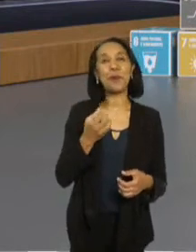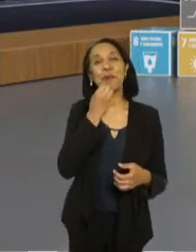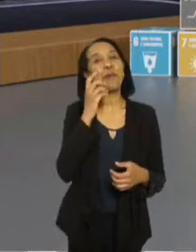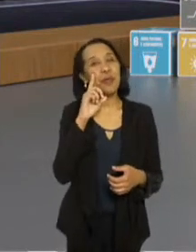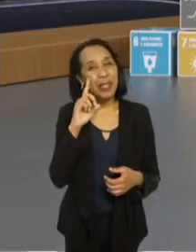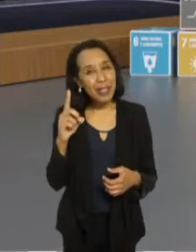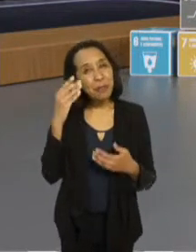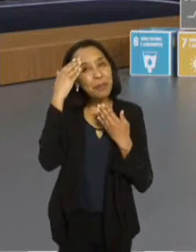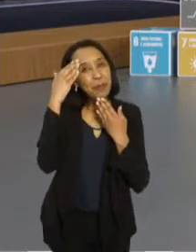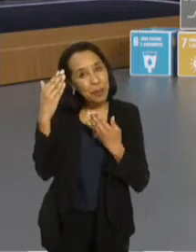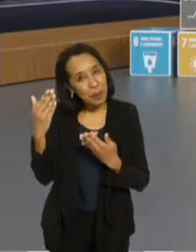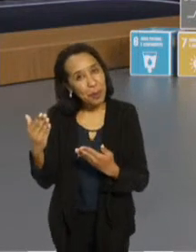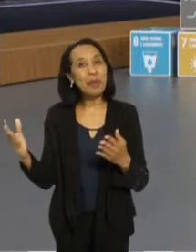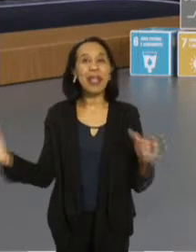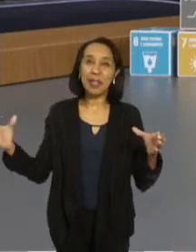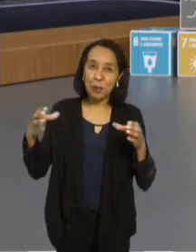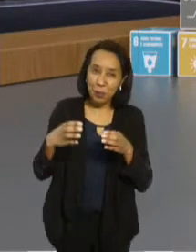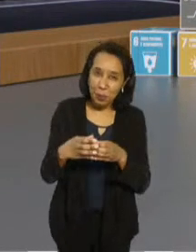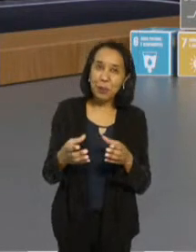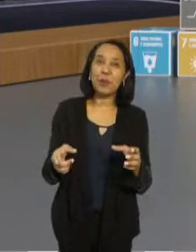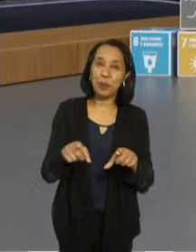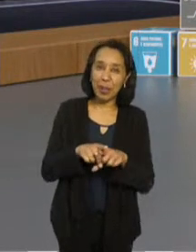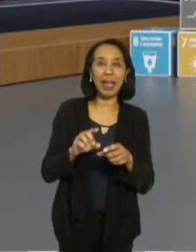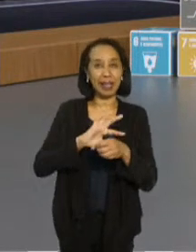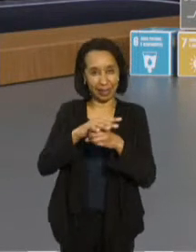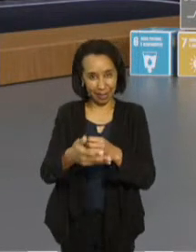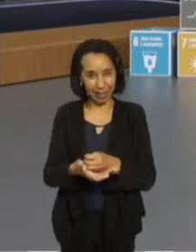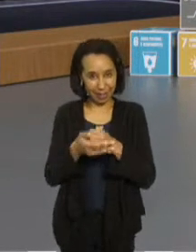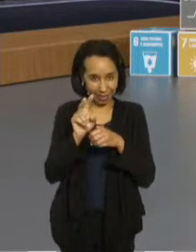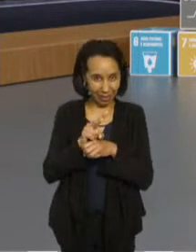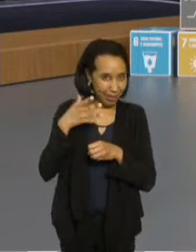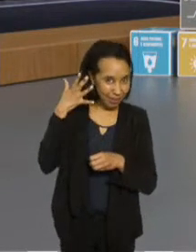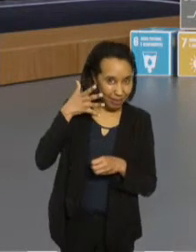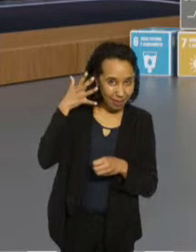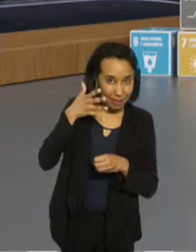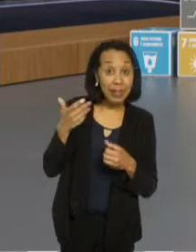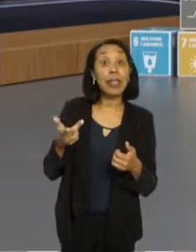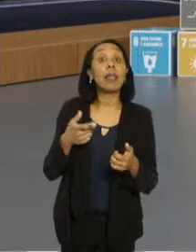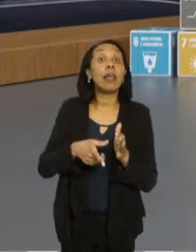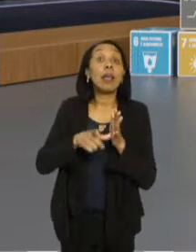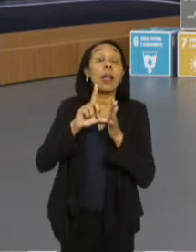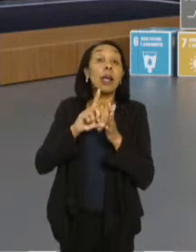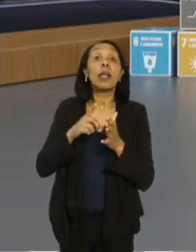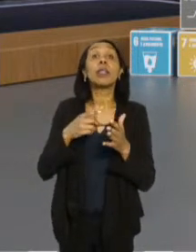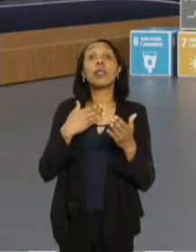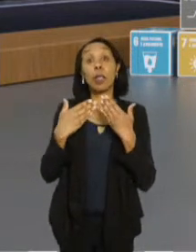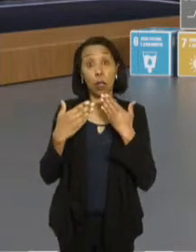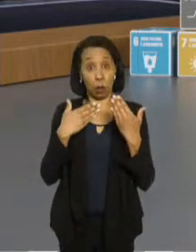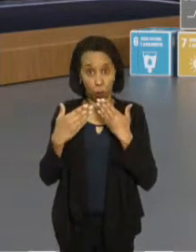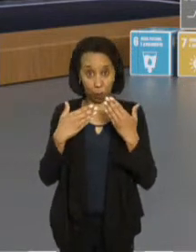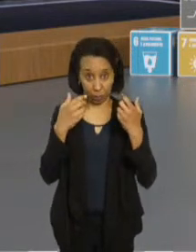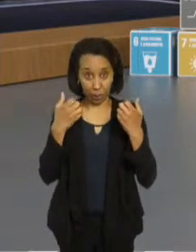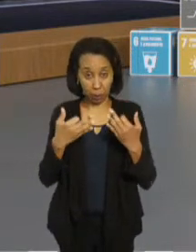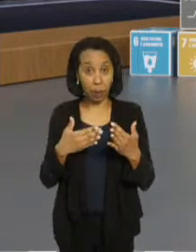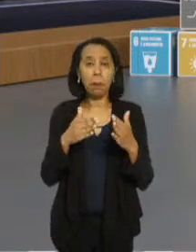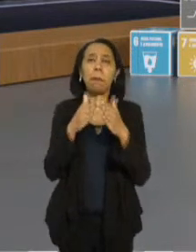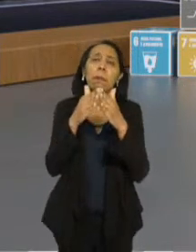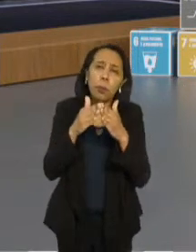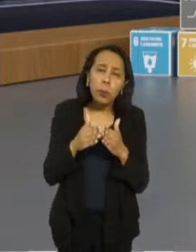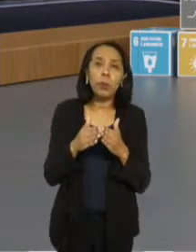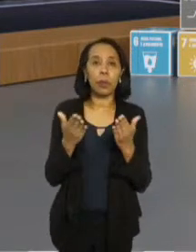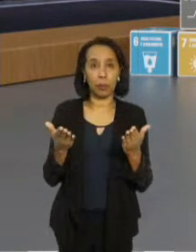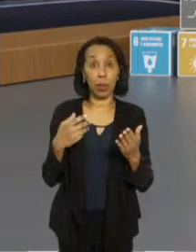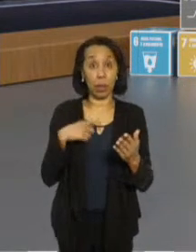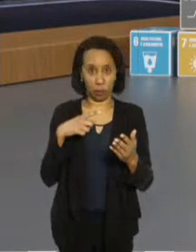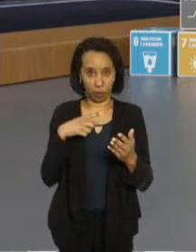Estou. Bom dia, muito obrigada por se juntar ao Sustainable Talks. E eu queria, antes de você começar a sua apresentação, te pedir um favor. A